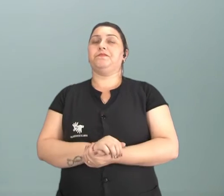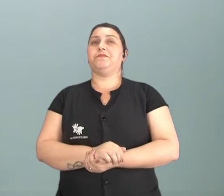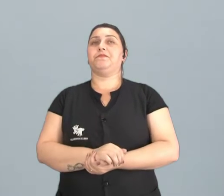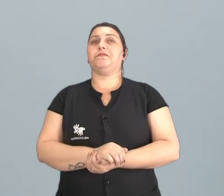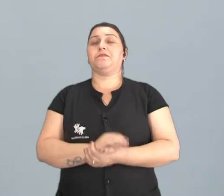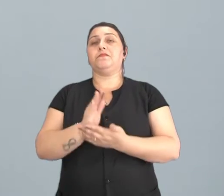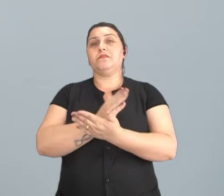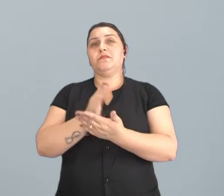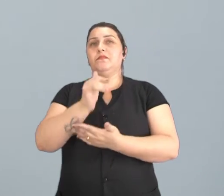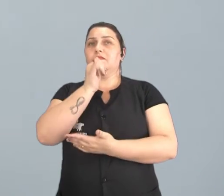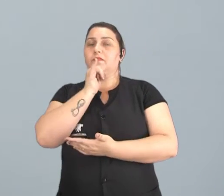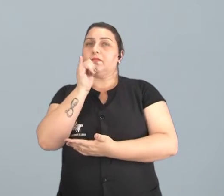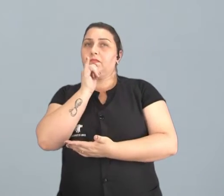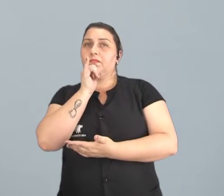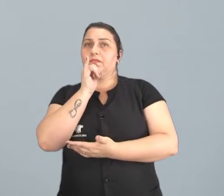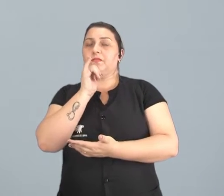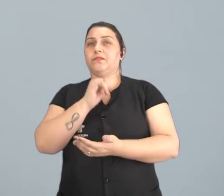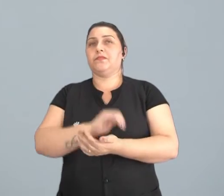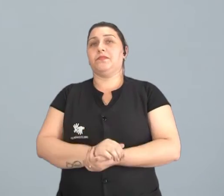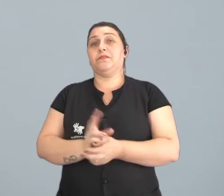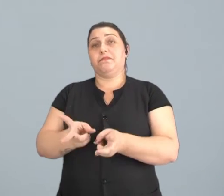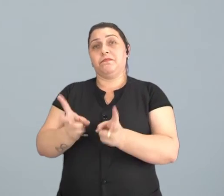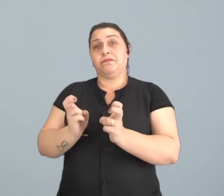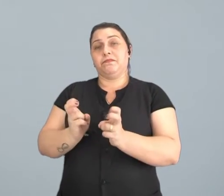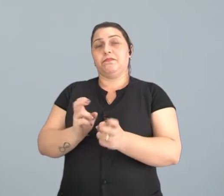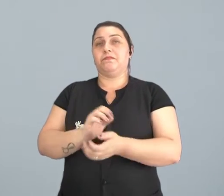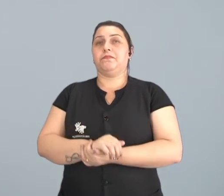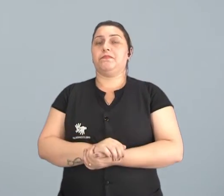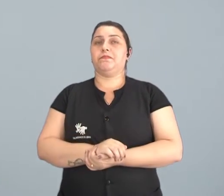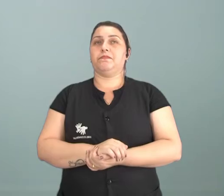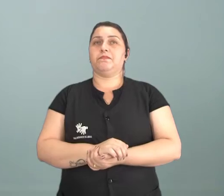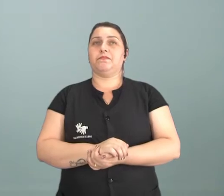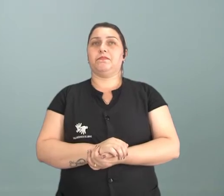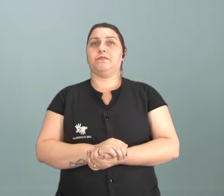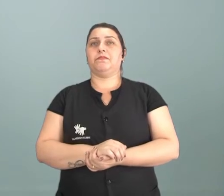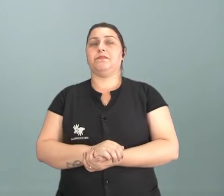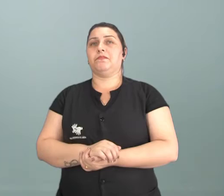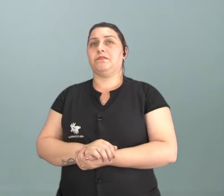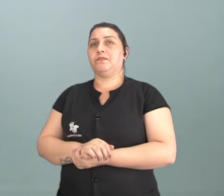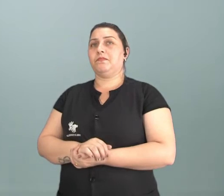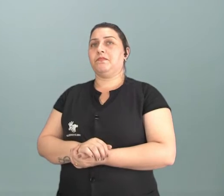citado alguns exemplos aí na telinha, não sei se vocês prestaram atenção, ó, vamos relembrar.